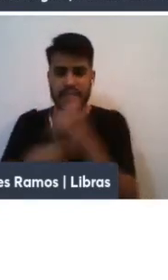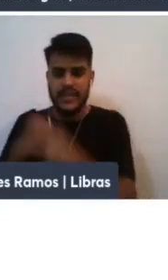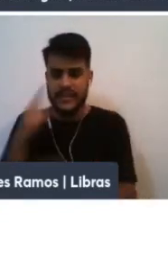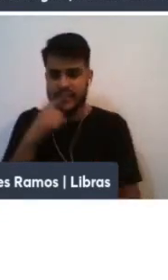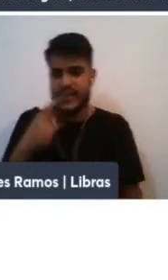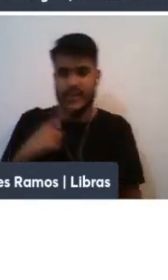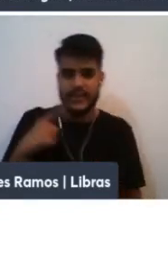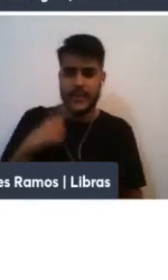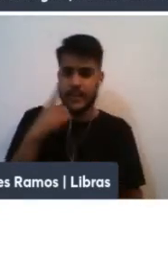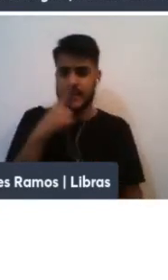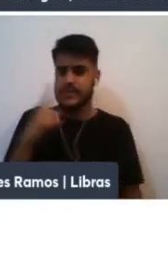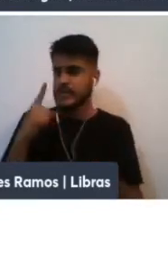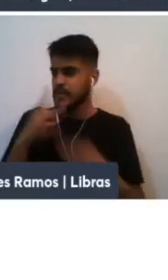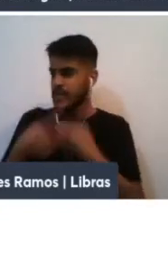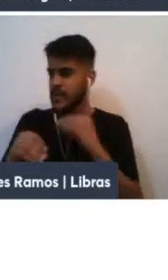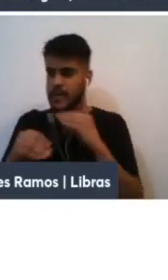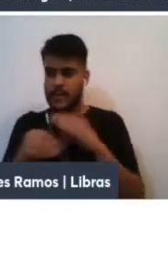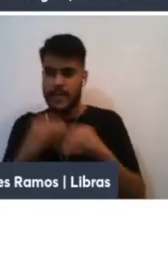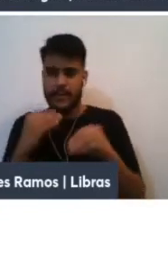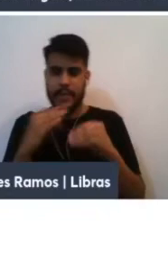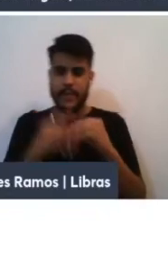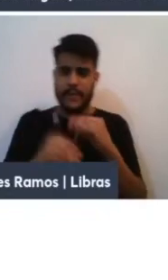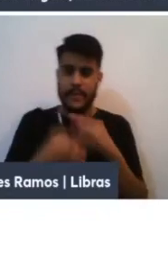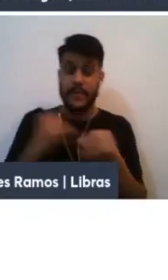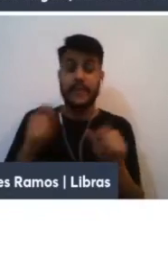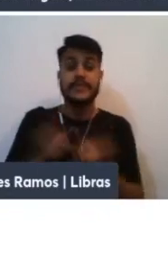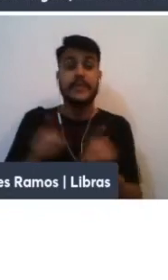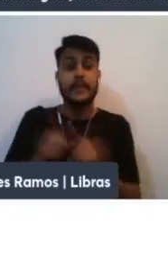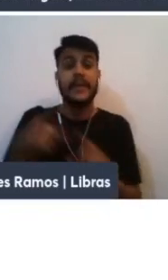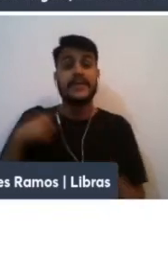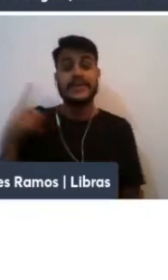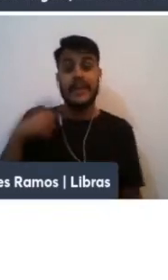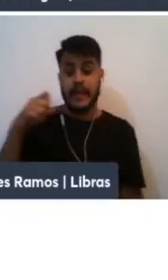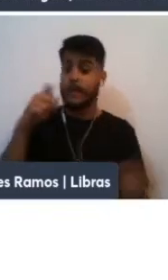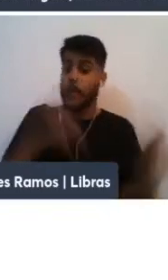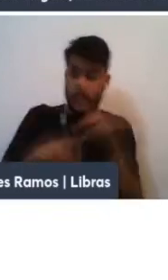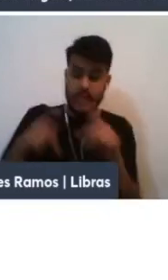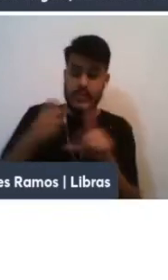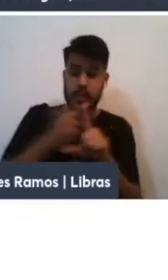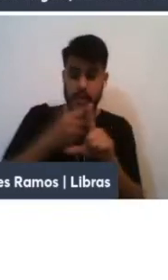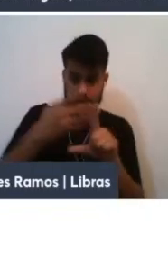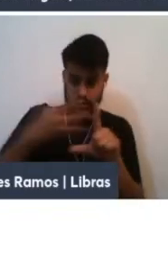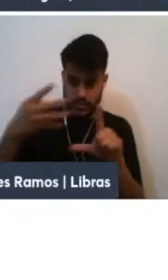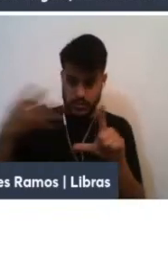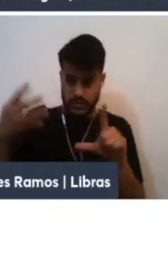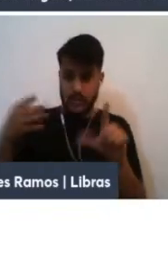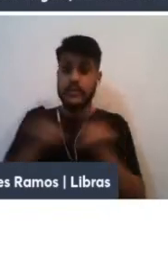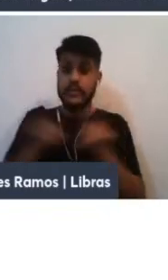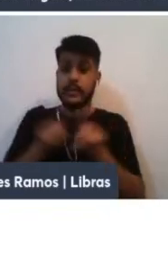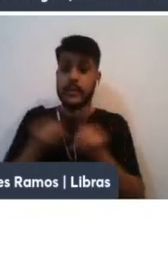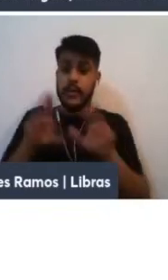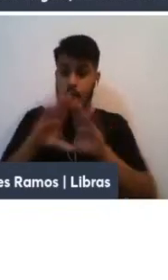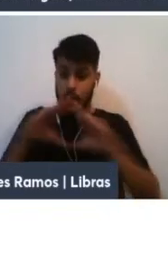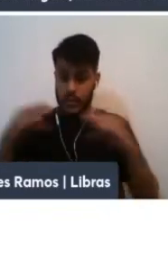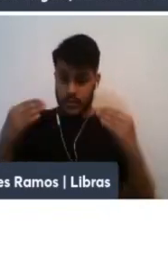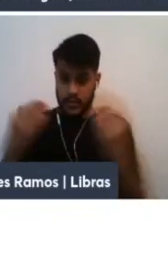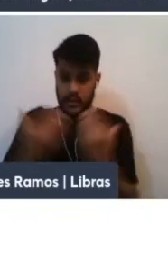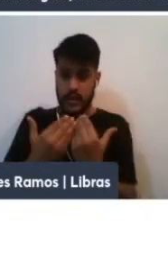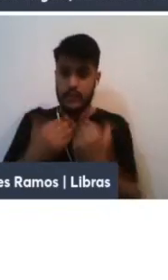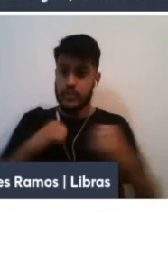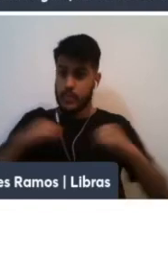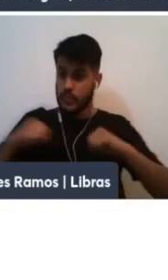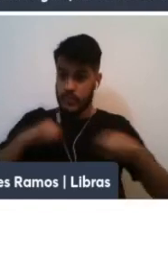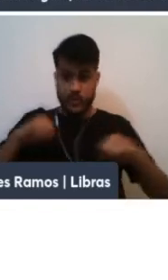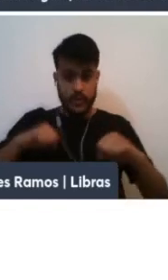esquivando, e nos momentos mais difíceis, né, a população LGBT, a comunidade, o movimento, sempre se fizeram presente, como estão se fazendo hoje